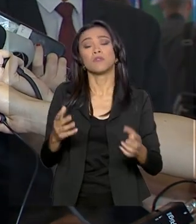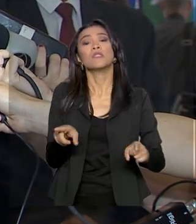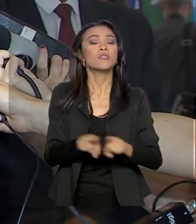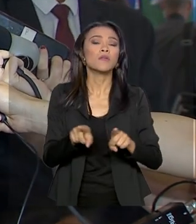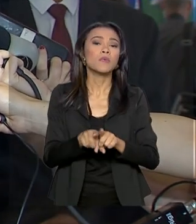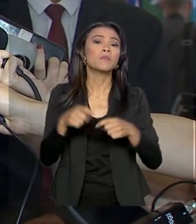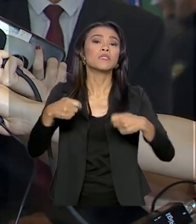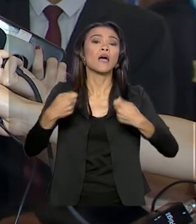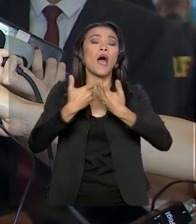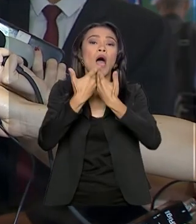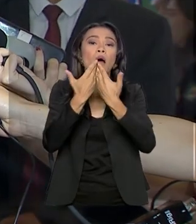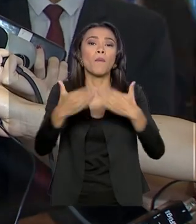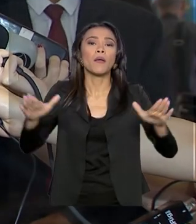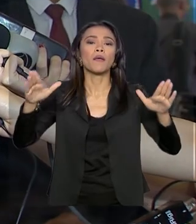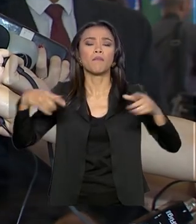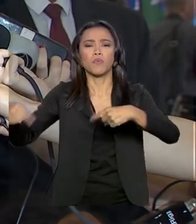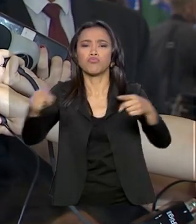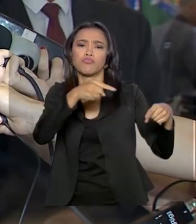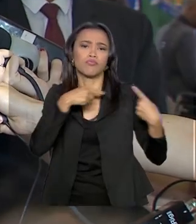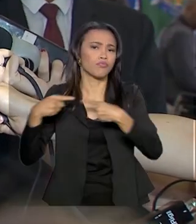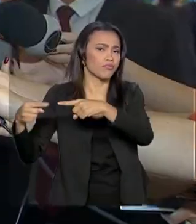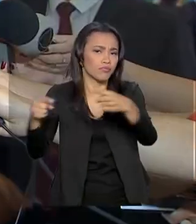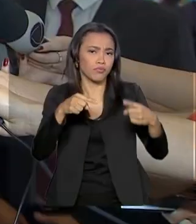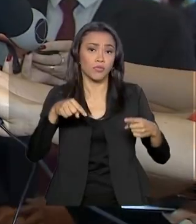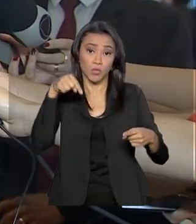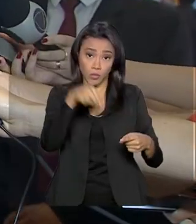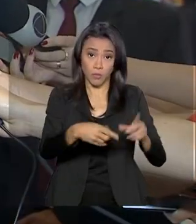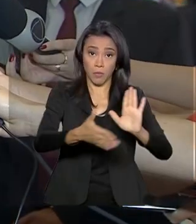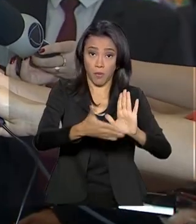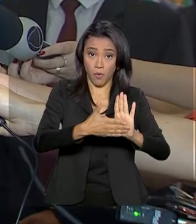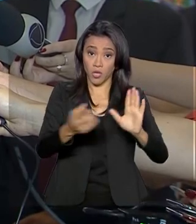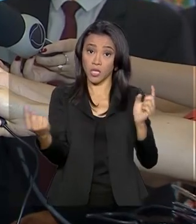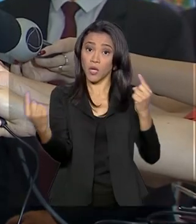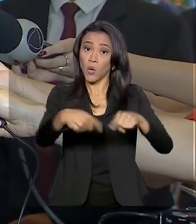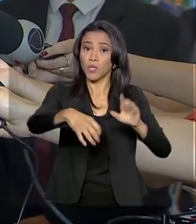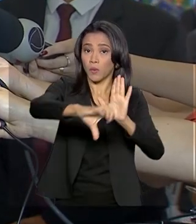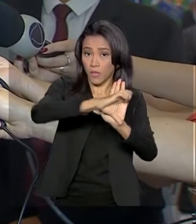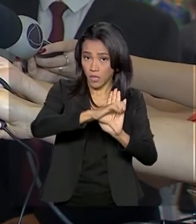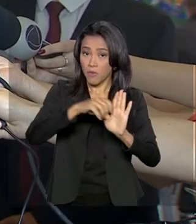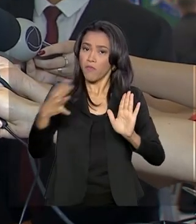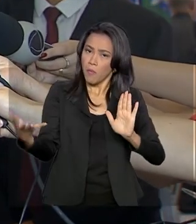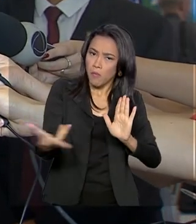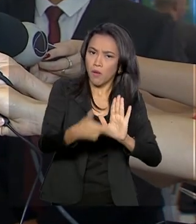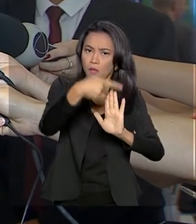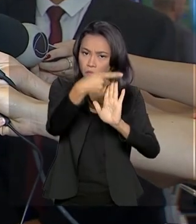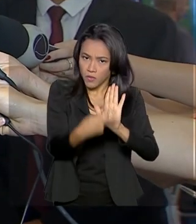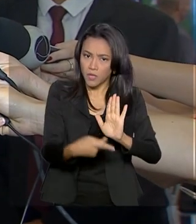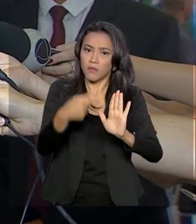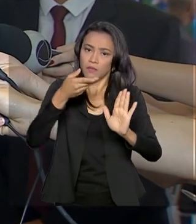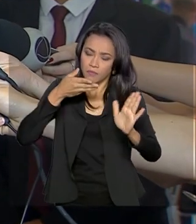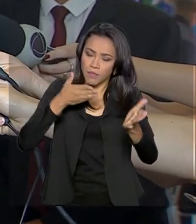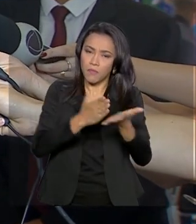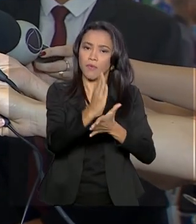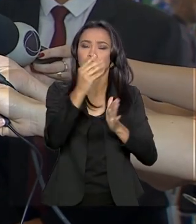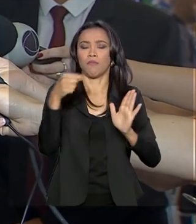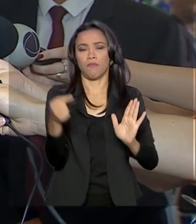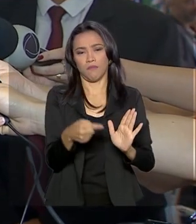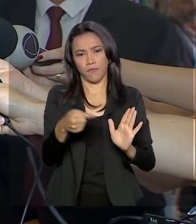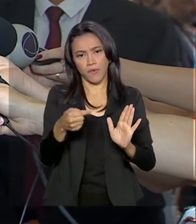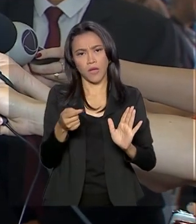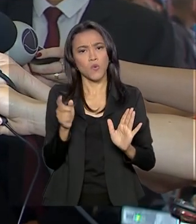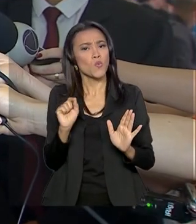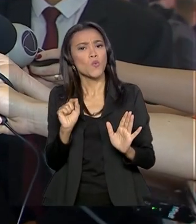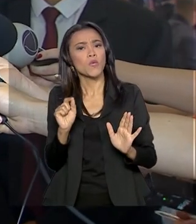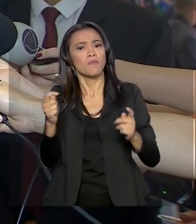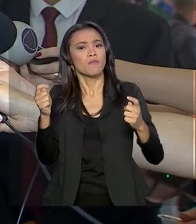debate mais profundo sobre o pacote anticrime. Vamos tentar aprimorar o projeto e aprová-lo no que for